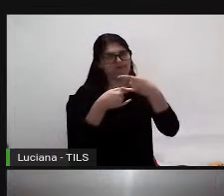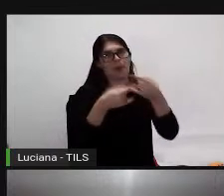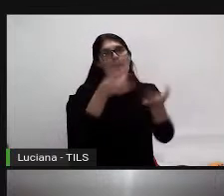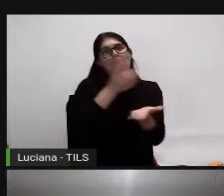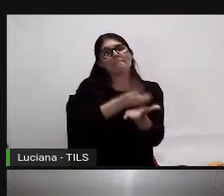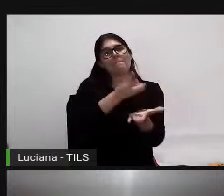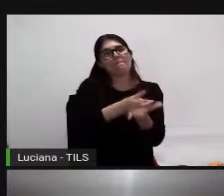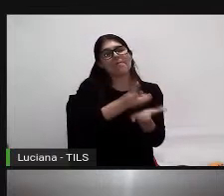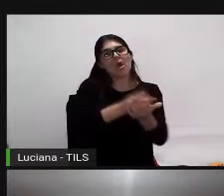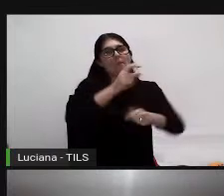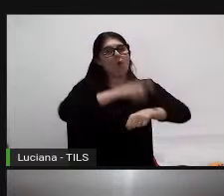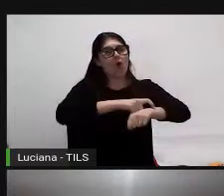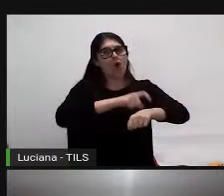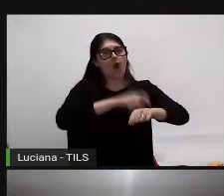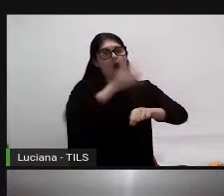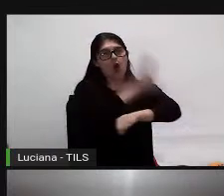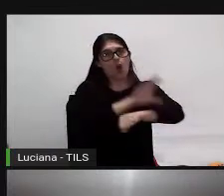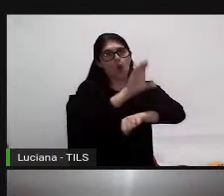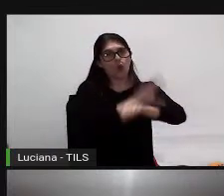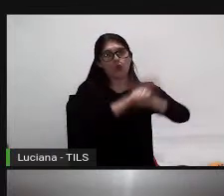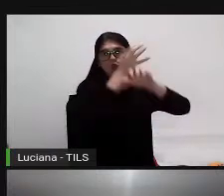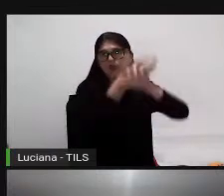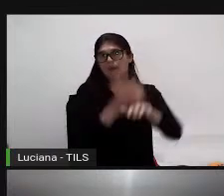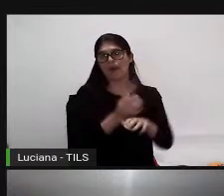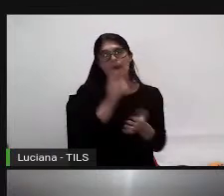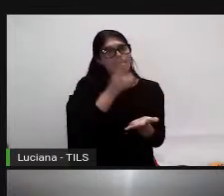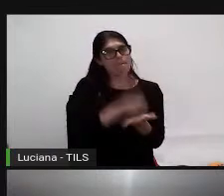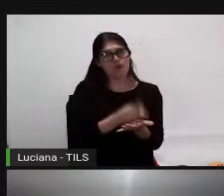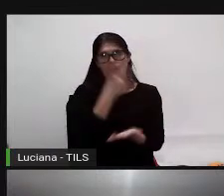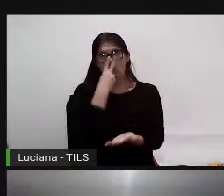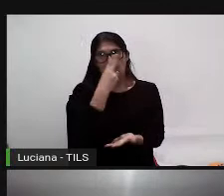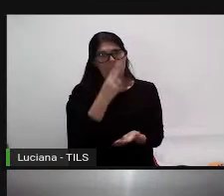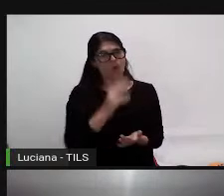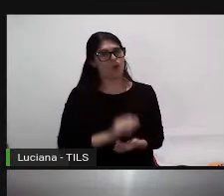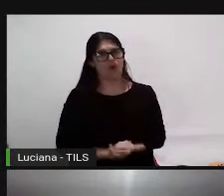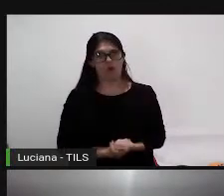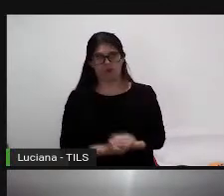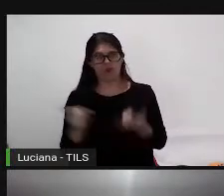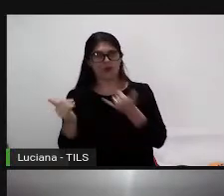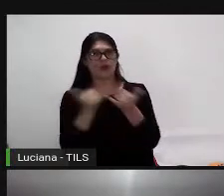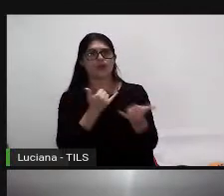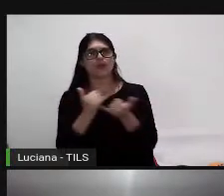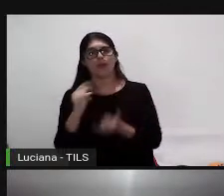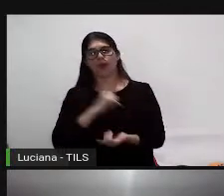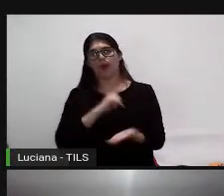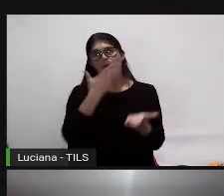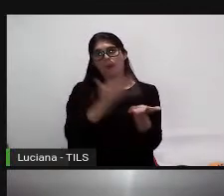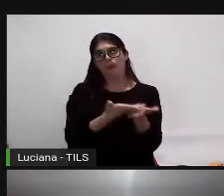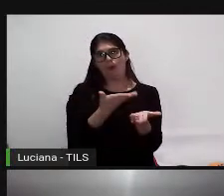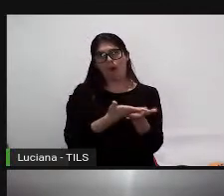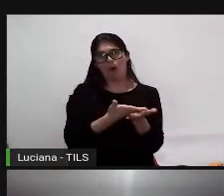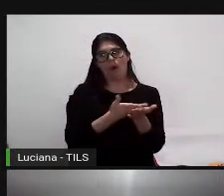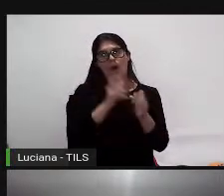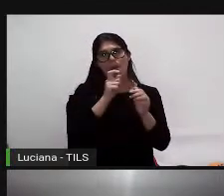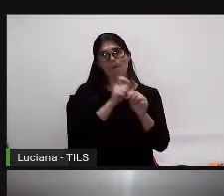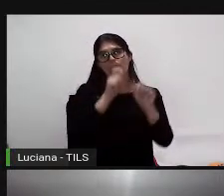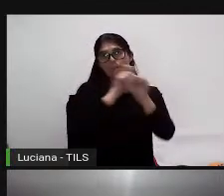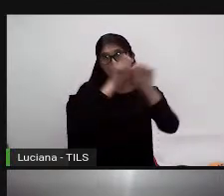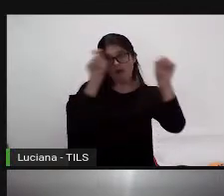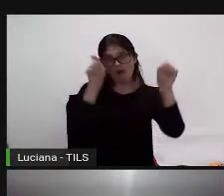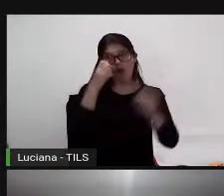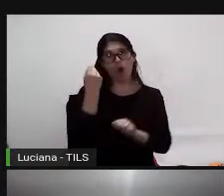e da disciplina. Então, aqueles horários que estão lá, você olha, aí eu tenho aula na manhã das